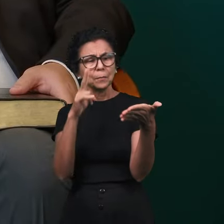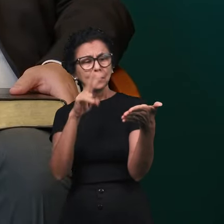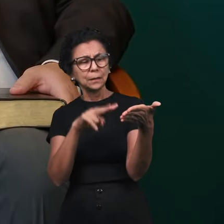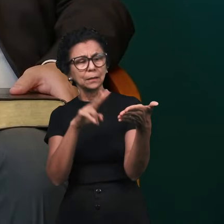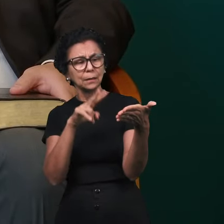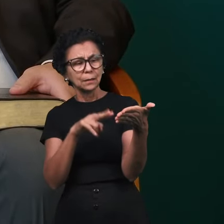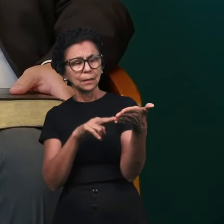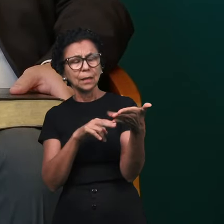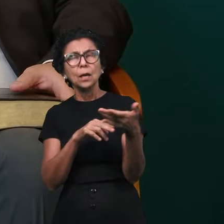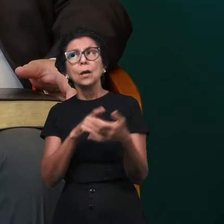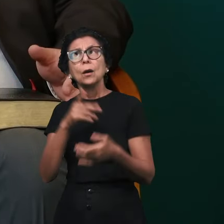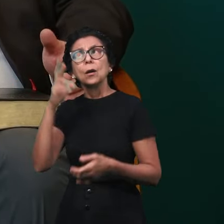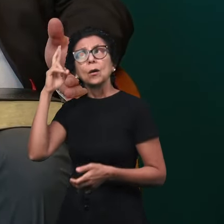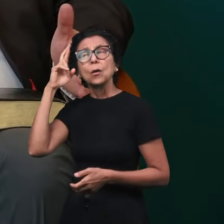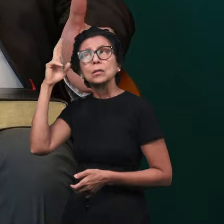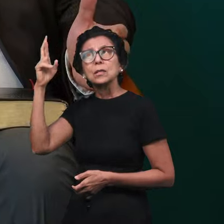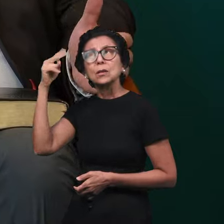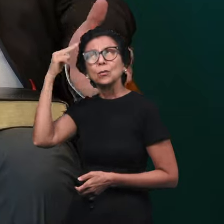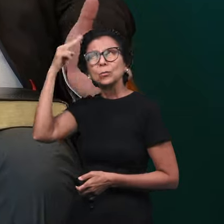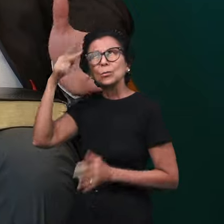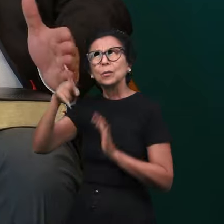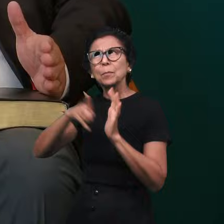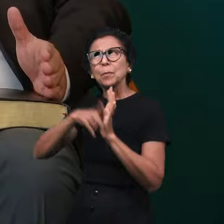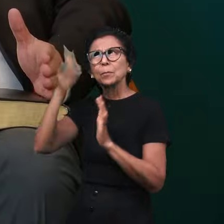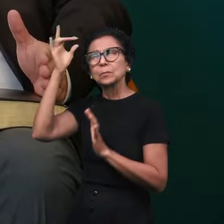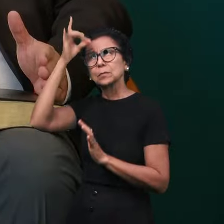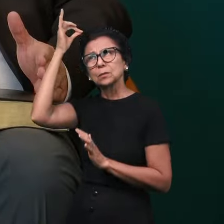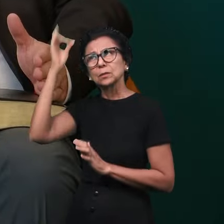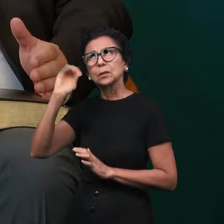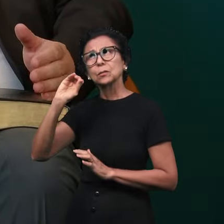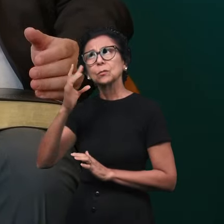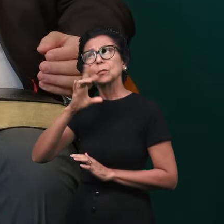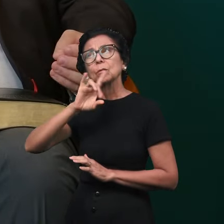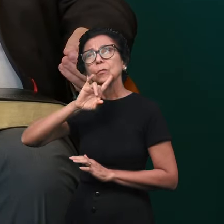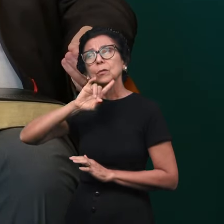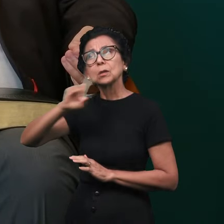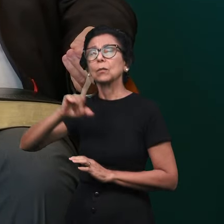de Deus, se aquele sonho veio do Espírito Santo ou não. Sim.